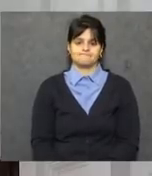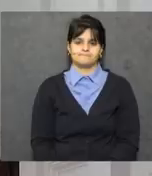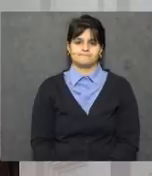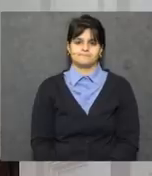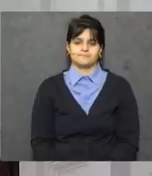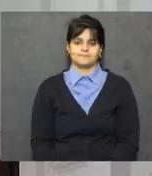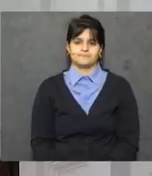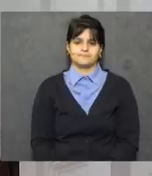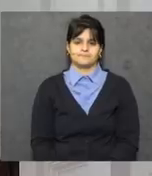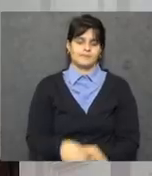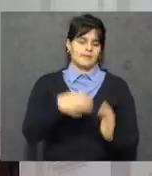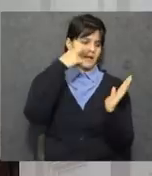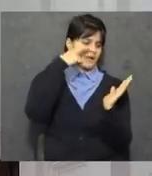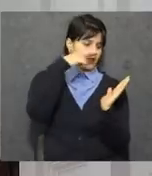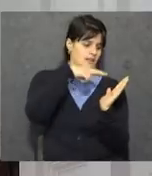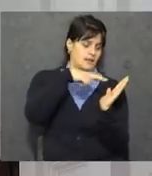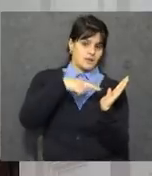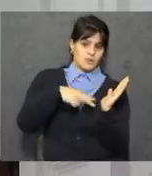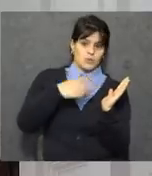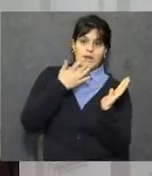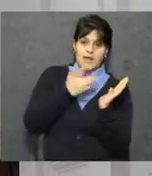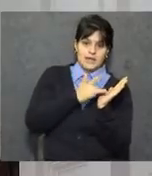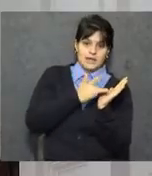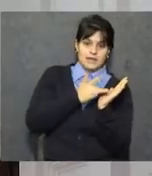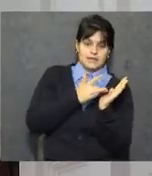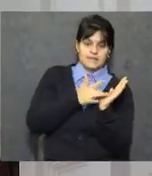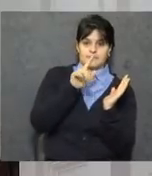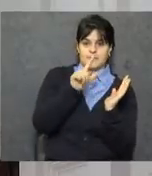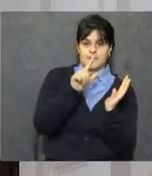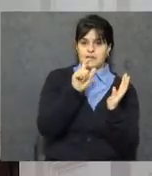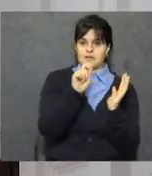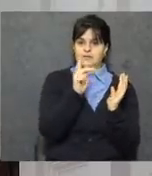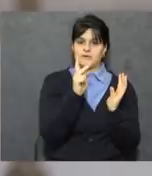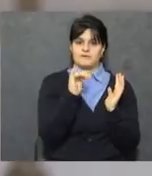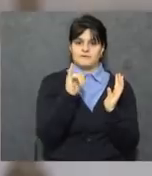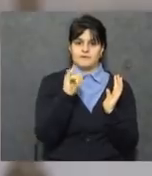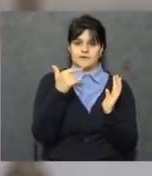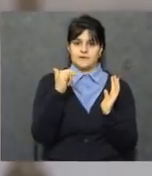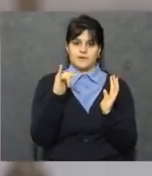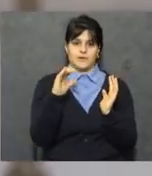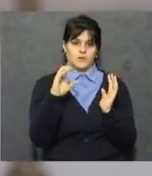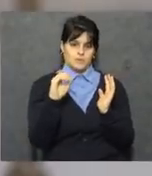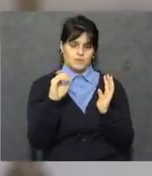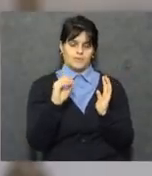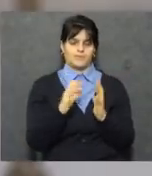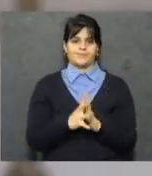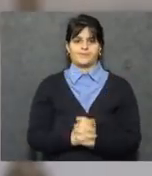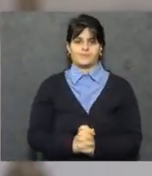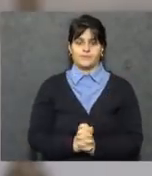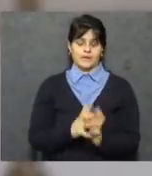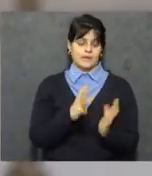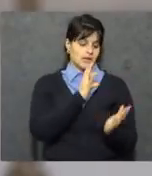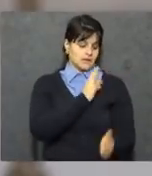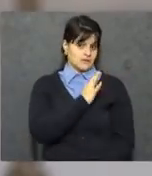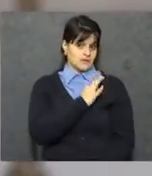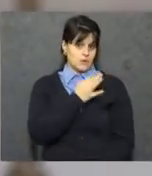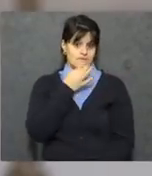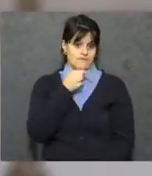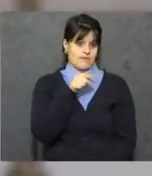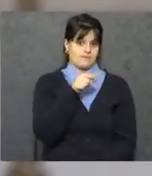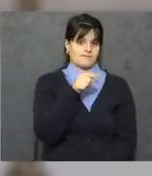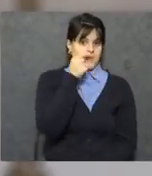Leitura do livro do Levítico. O Senhor falou a Moisés